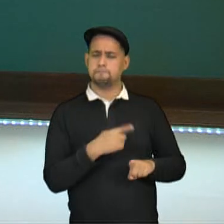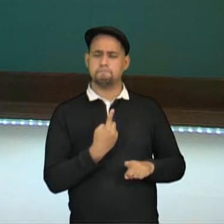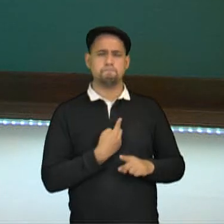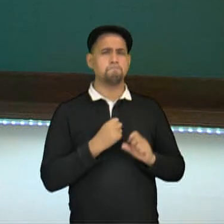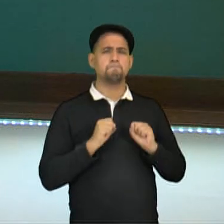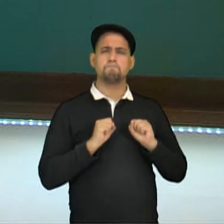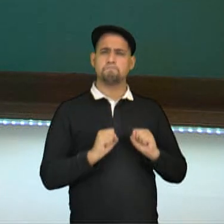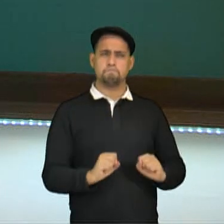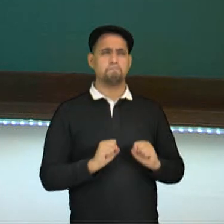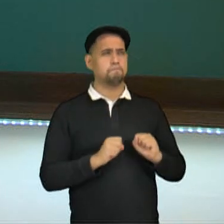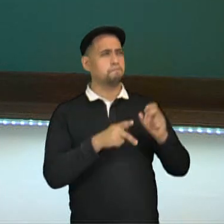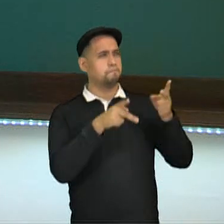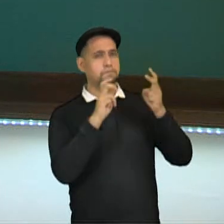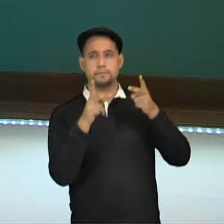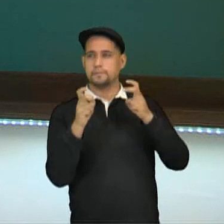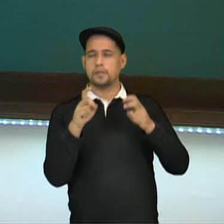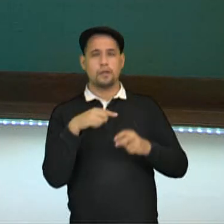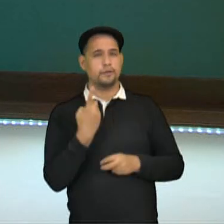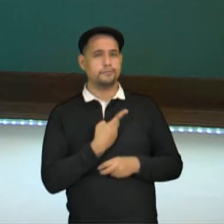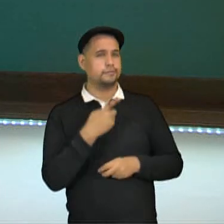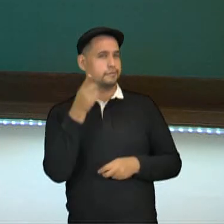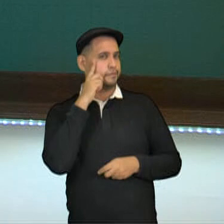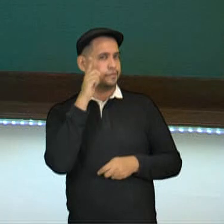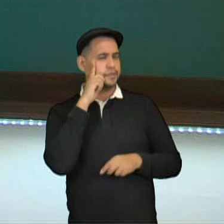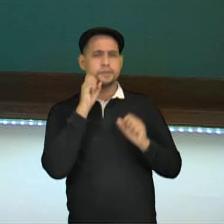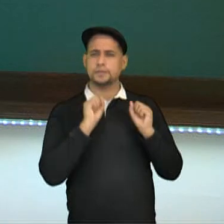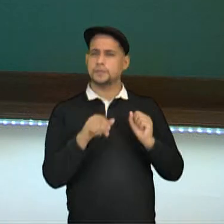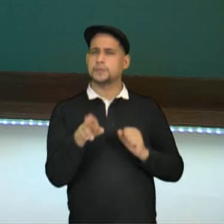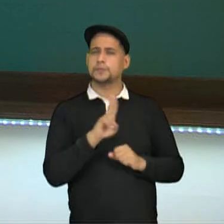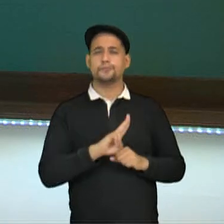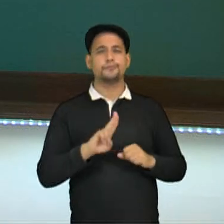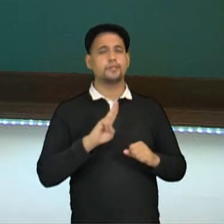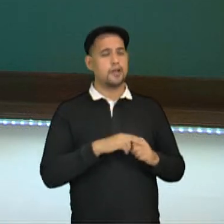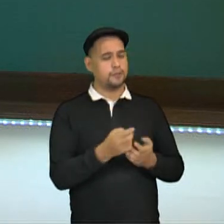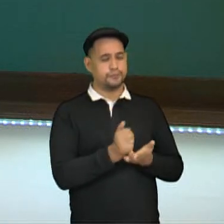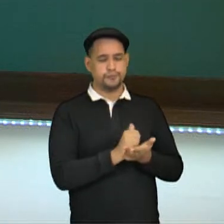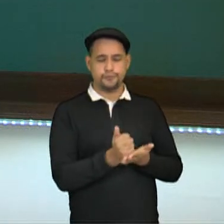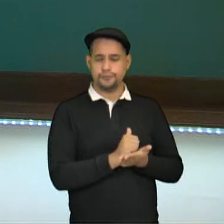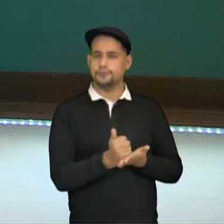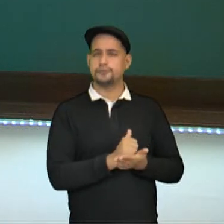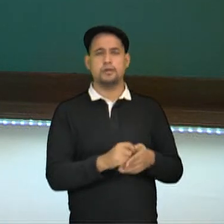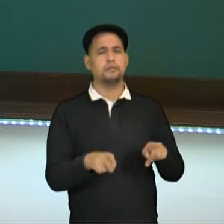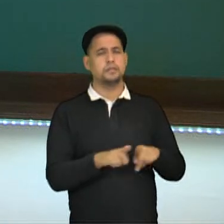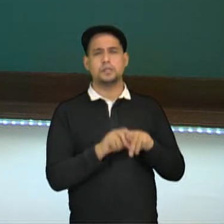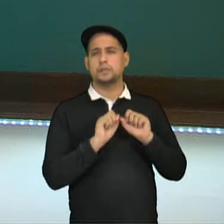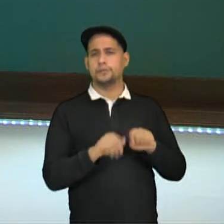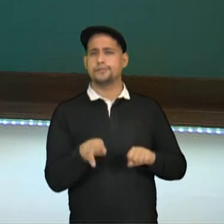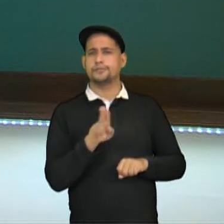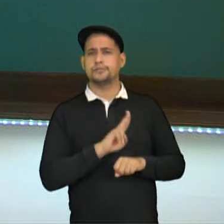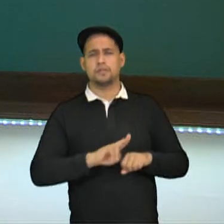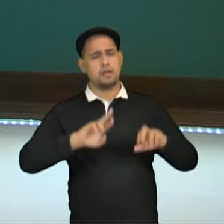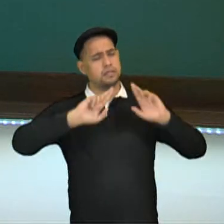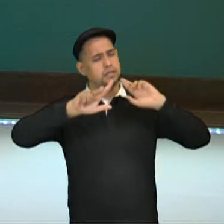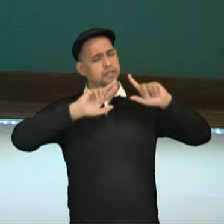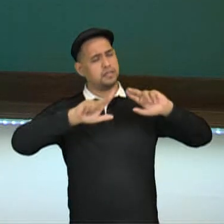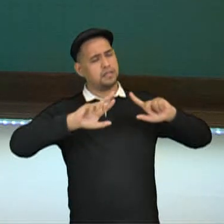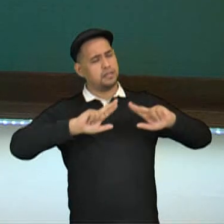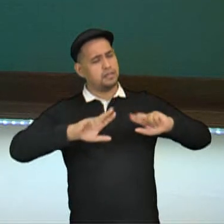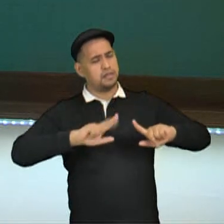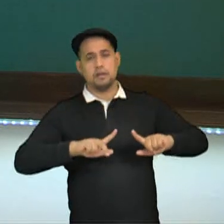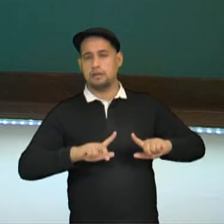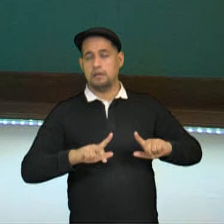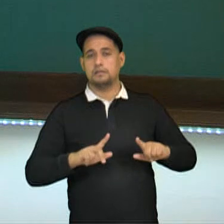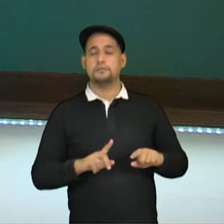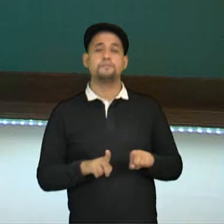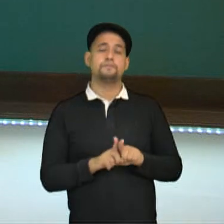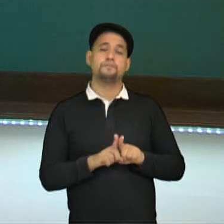aí verificar no nosso cotidiano, que podem ser aplicados em jogos, pode ser aplicado em diversas situações,